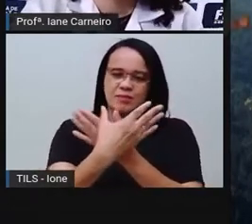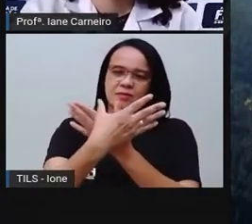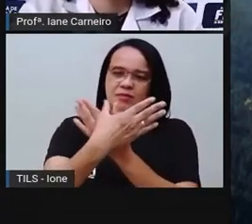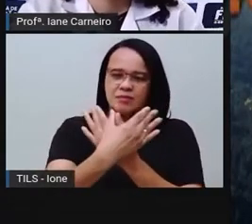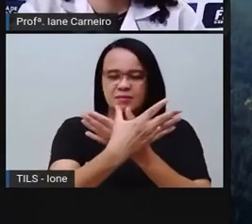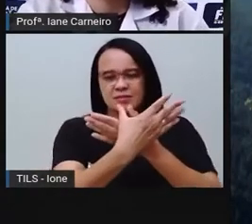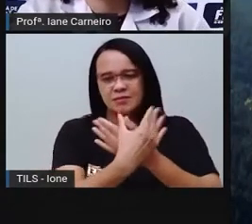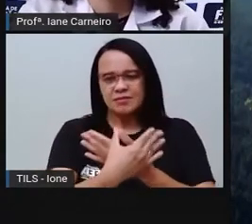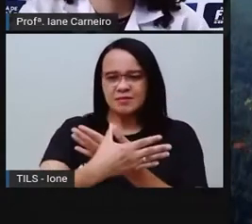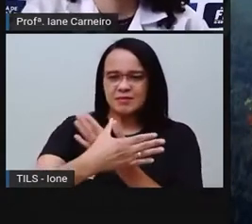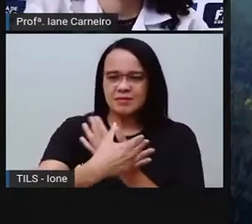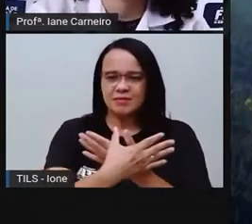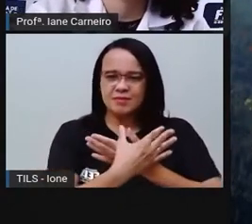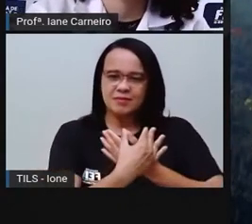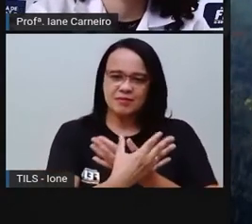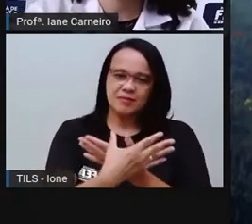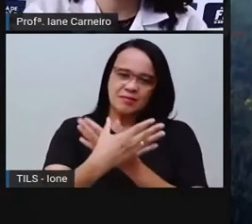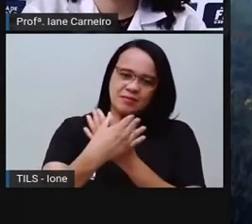borboleta